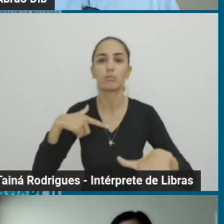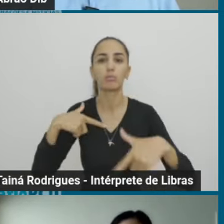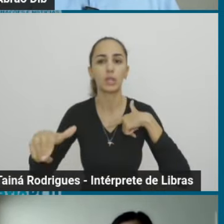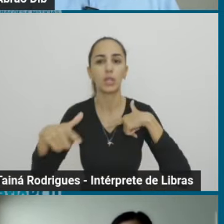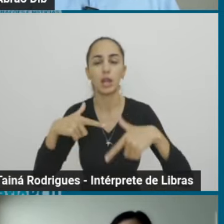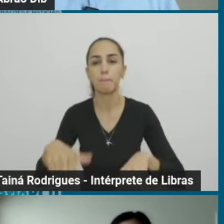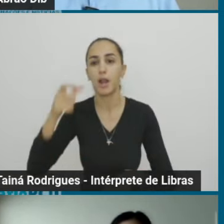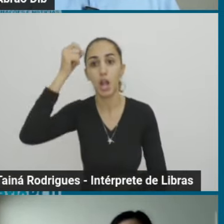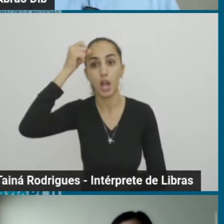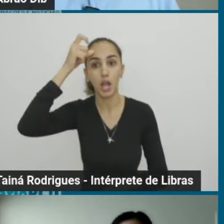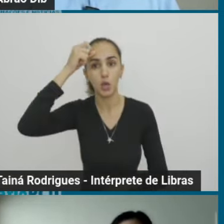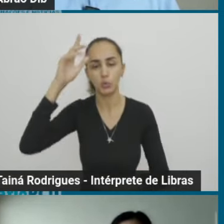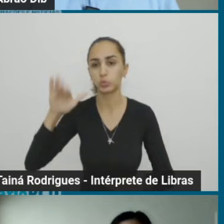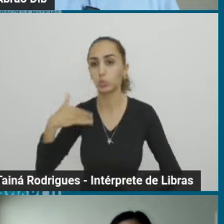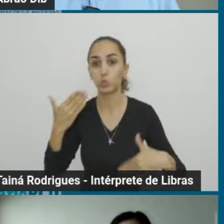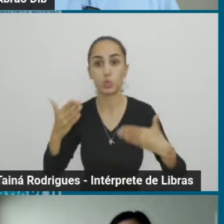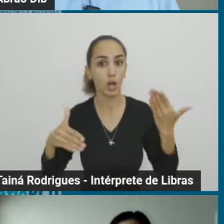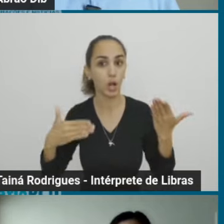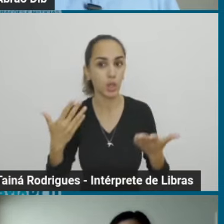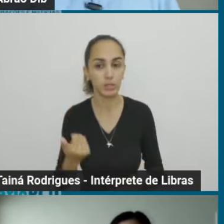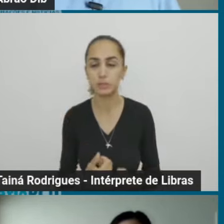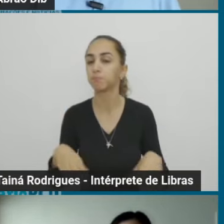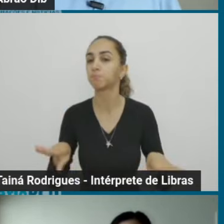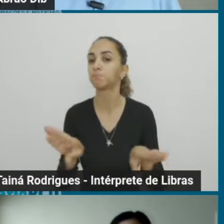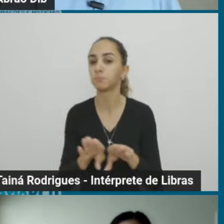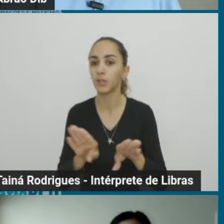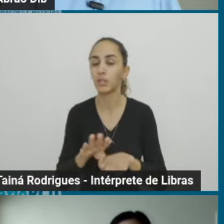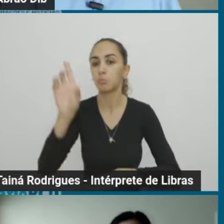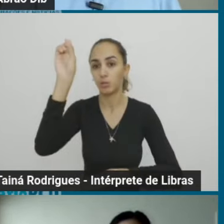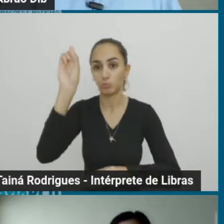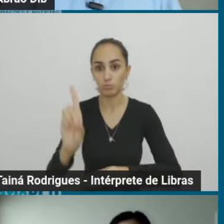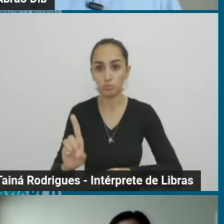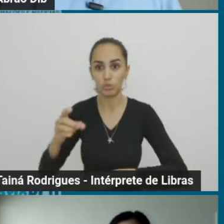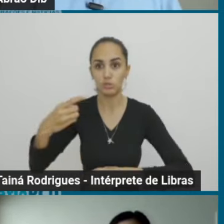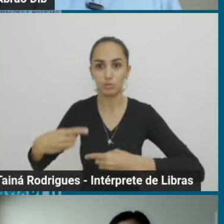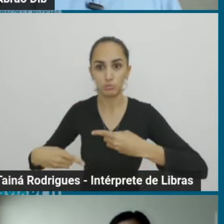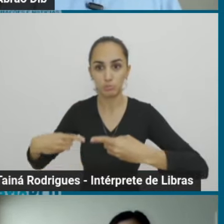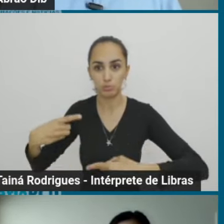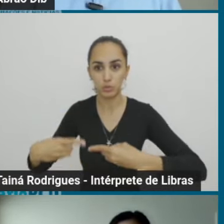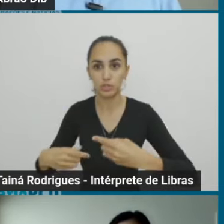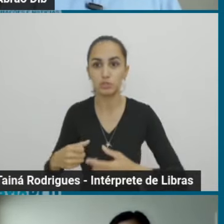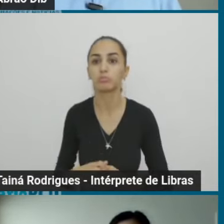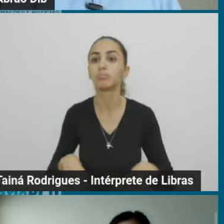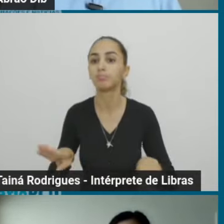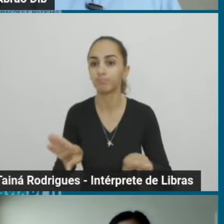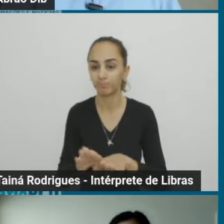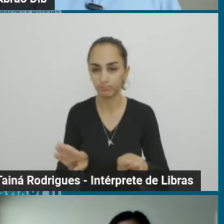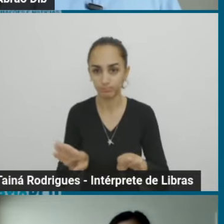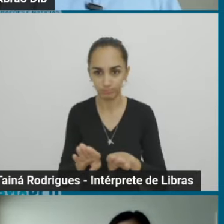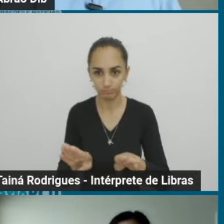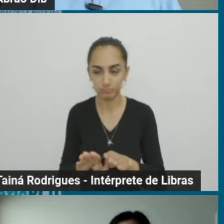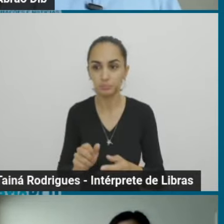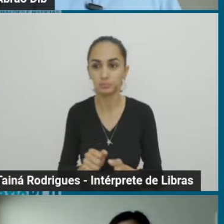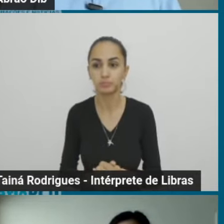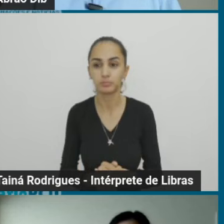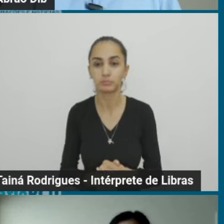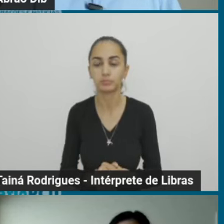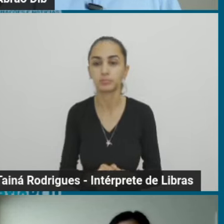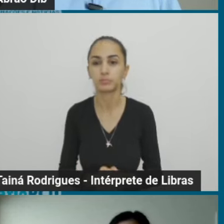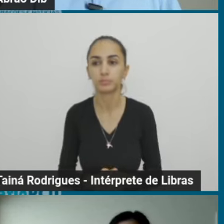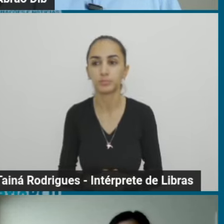lazer e, claro, também no que diz respeito aos direitos políticos. E a mesma coisa vale para esse